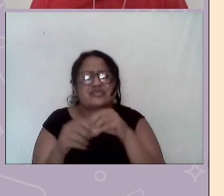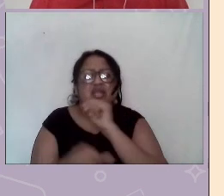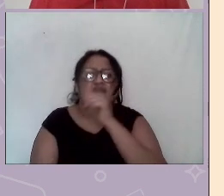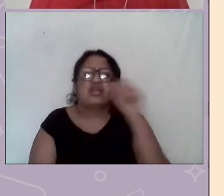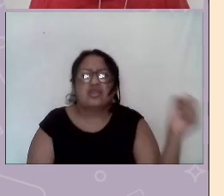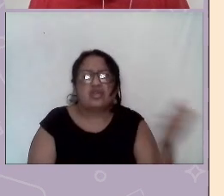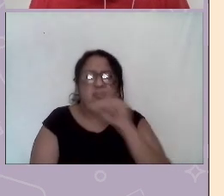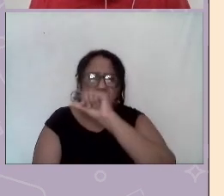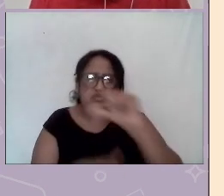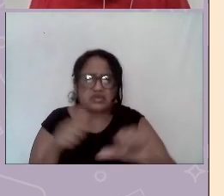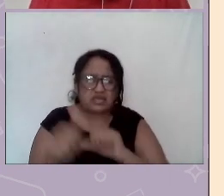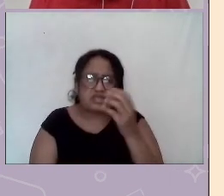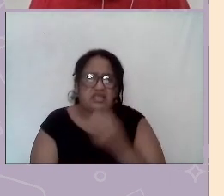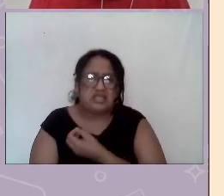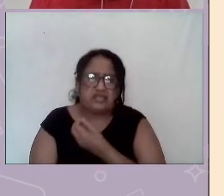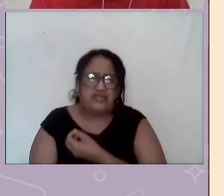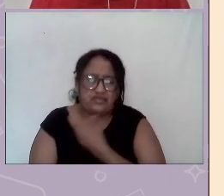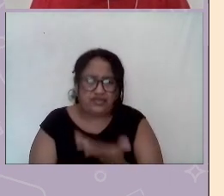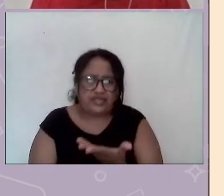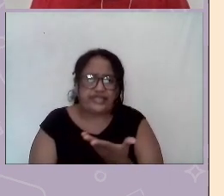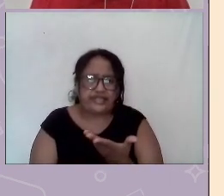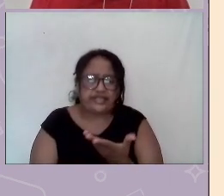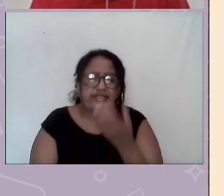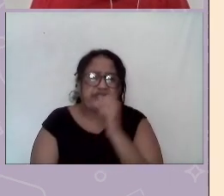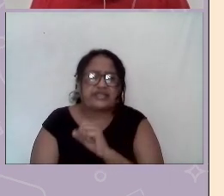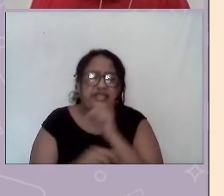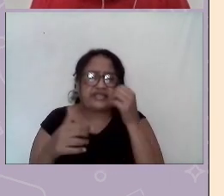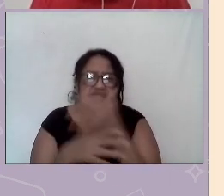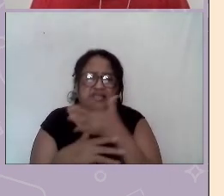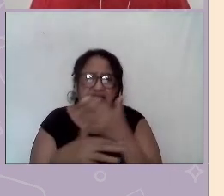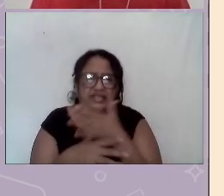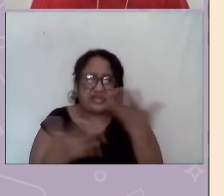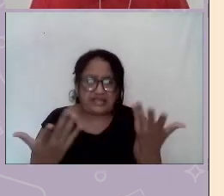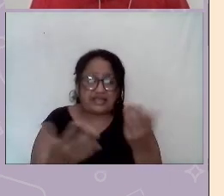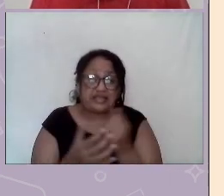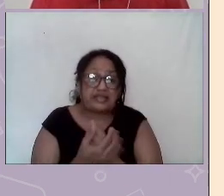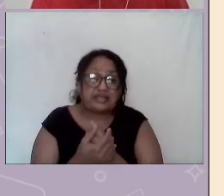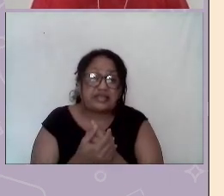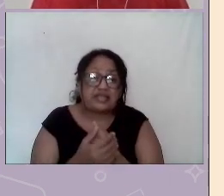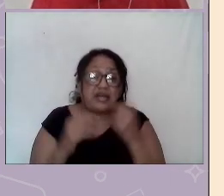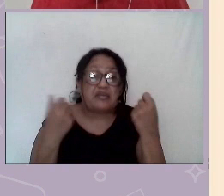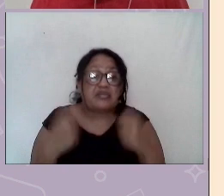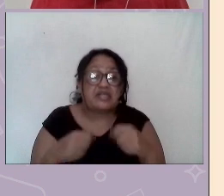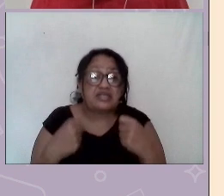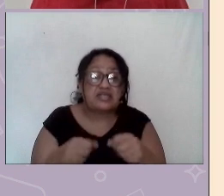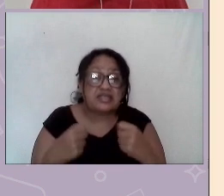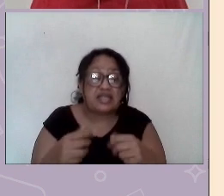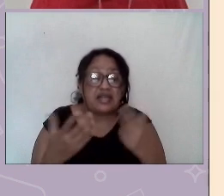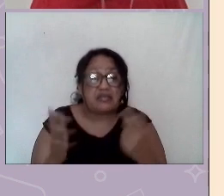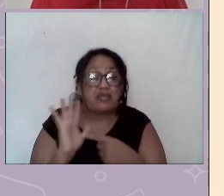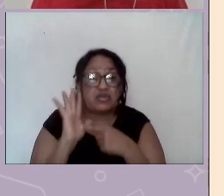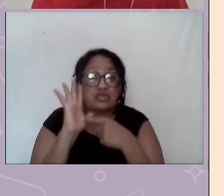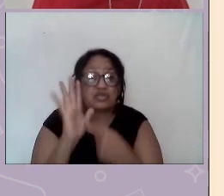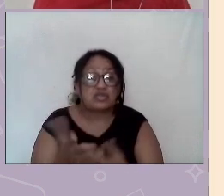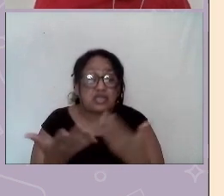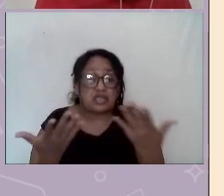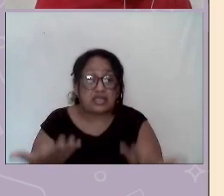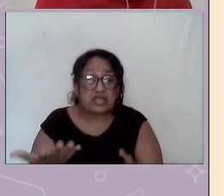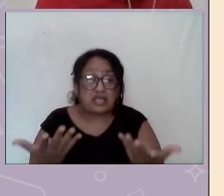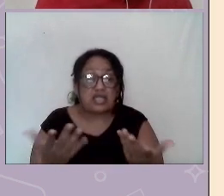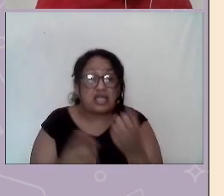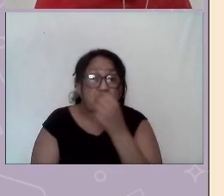vida democrática da cidade sobre a liderança de Péricles é preciso destacar que no período de